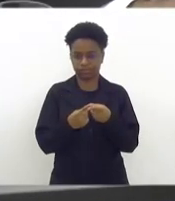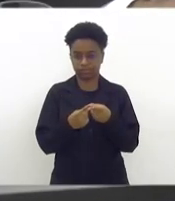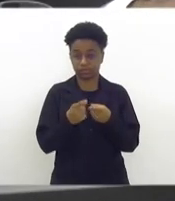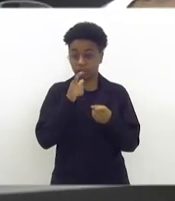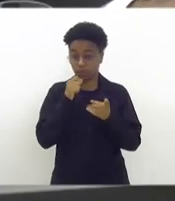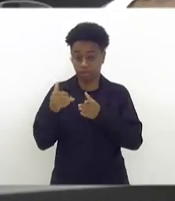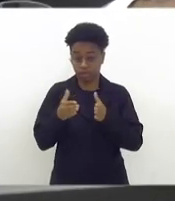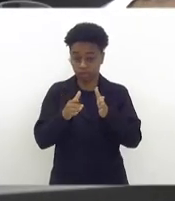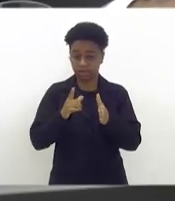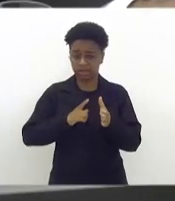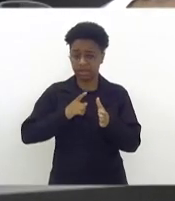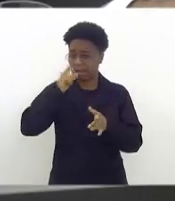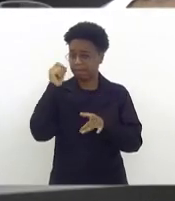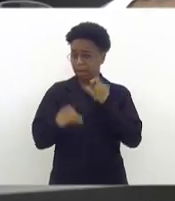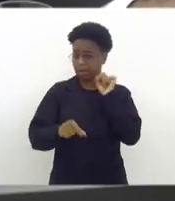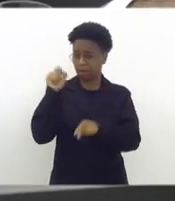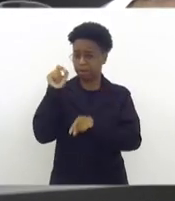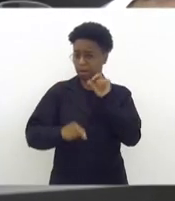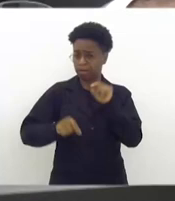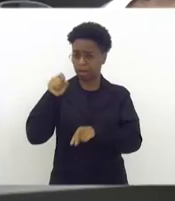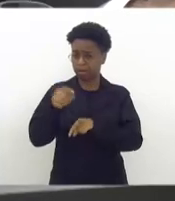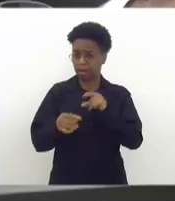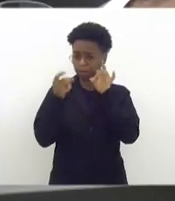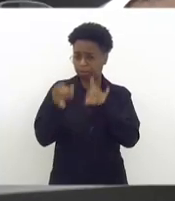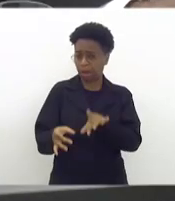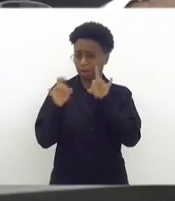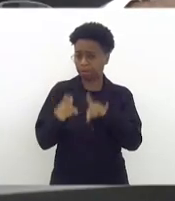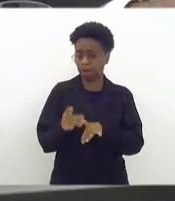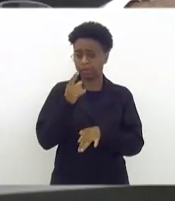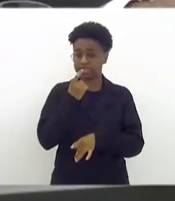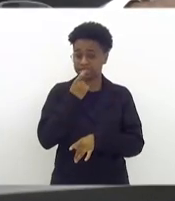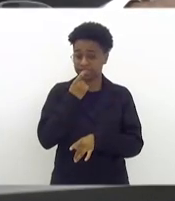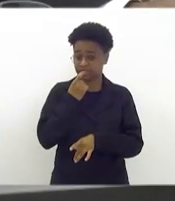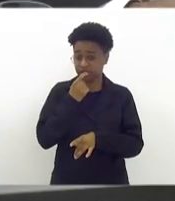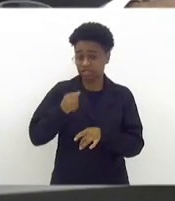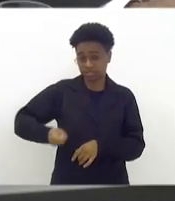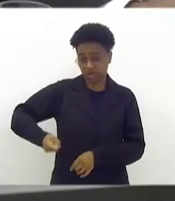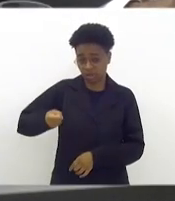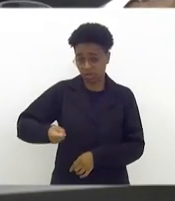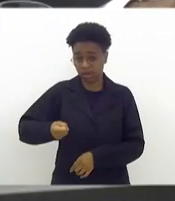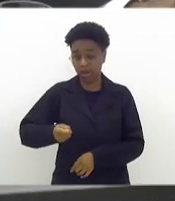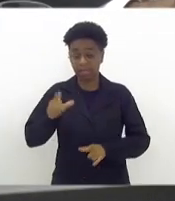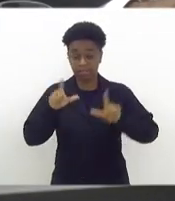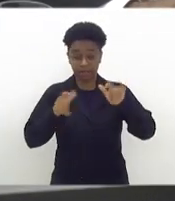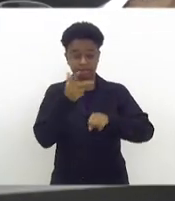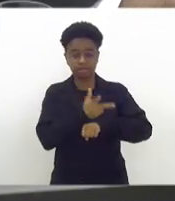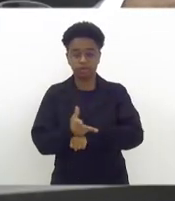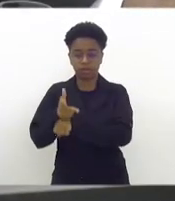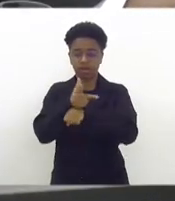rios entupidos de plástico, a imprensa filmava aquilo tudo e dizia